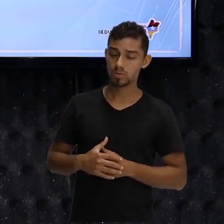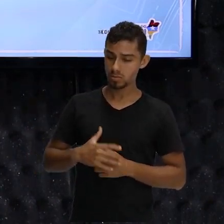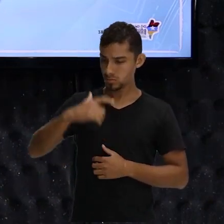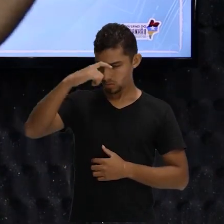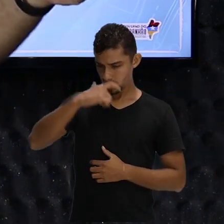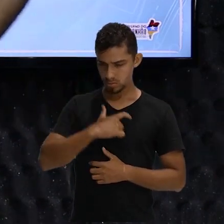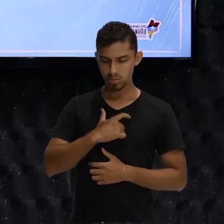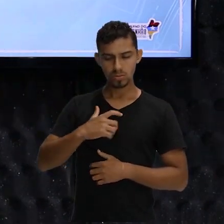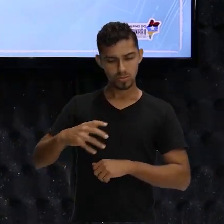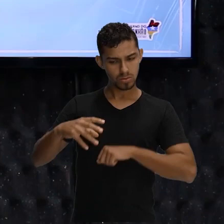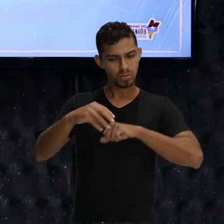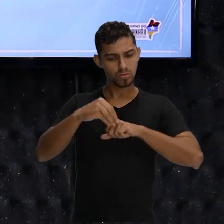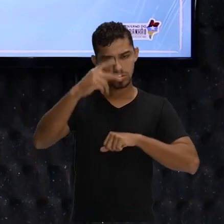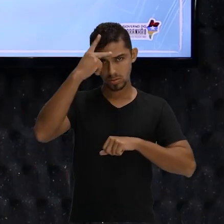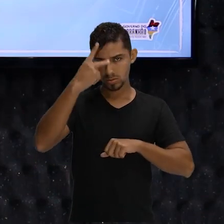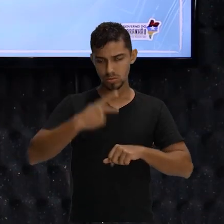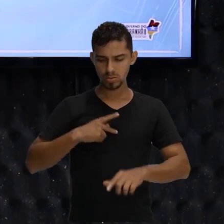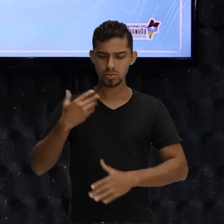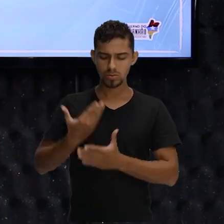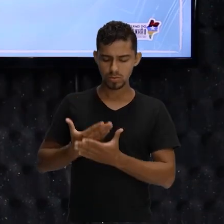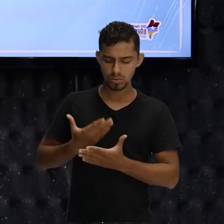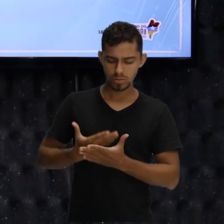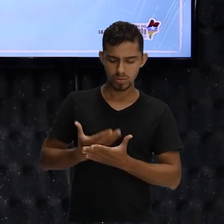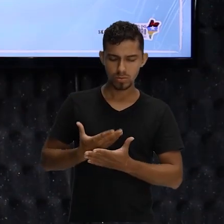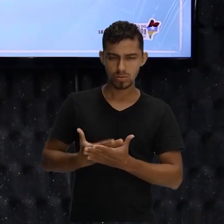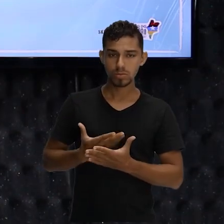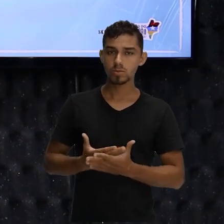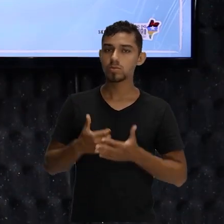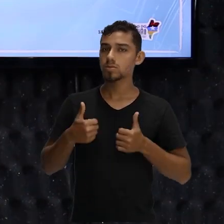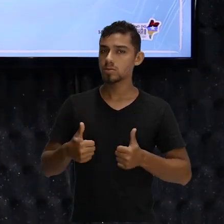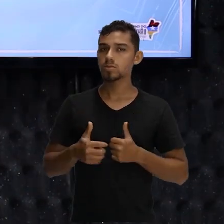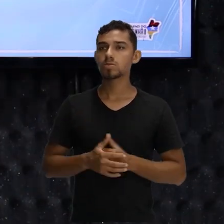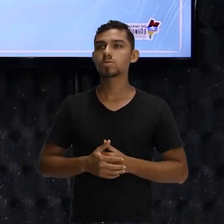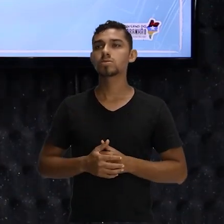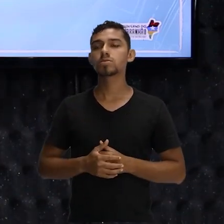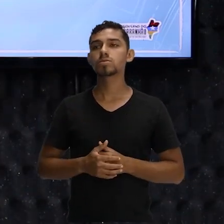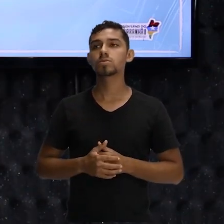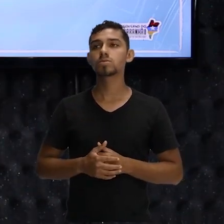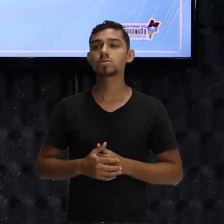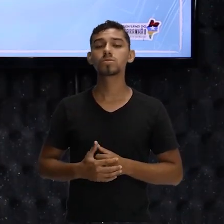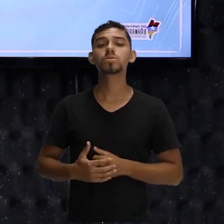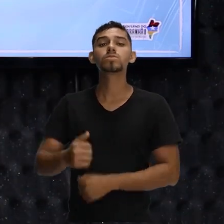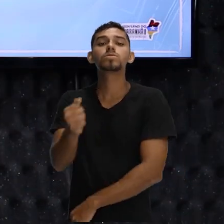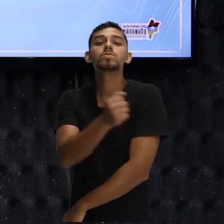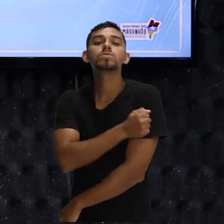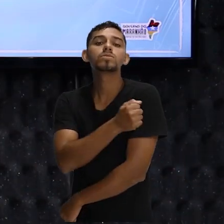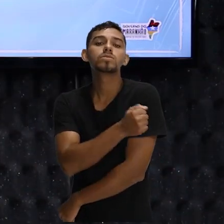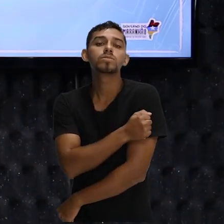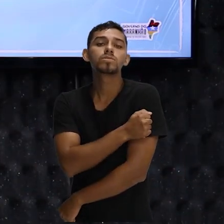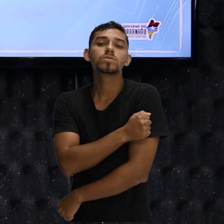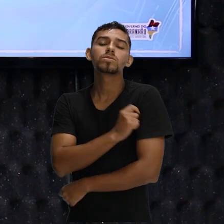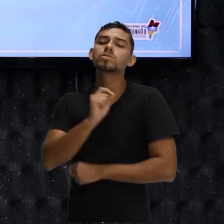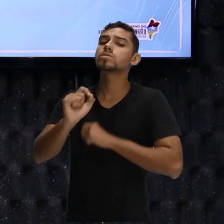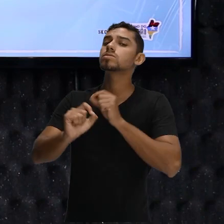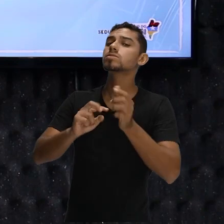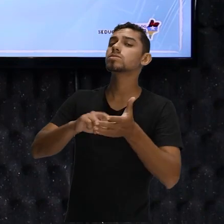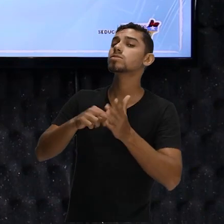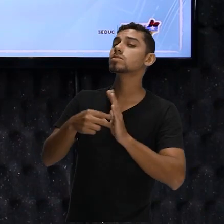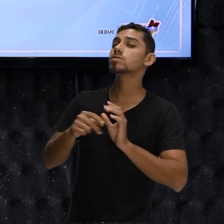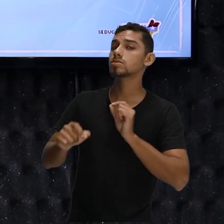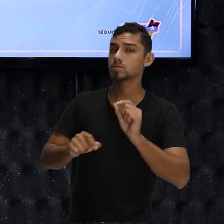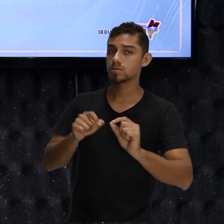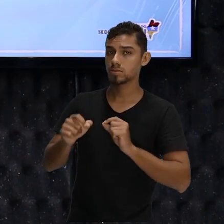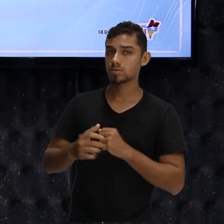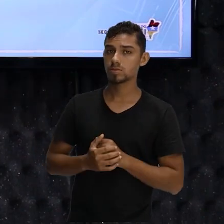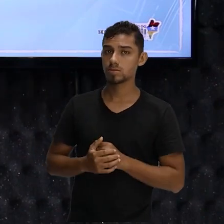conquista e do mérito pessoal de quem se esforçou para se tornar professor. Estudante seria o quê?